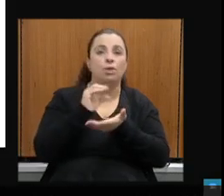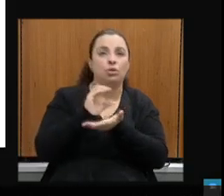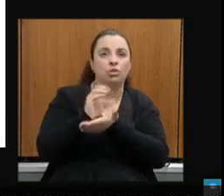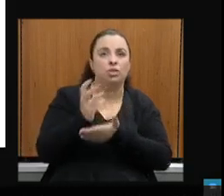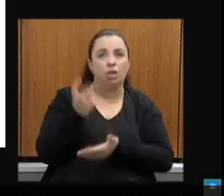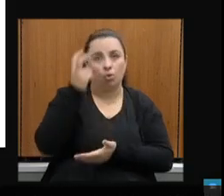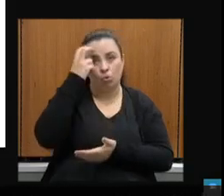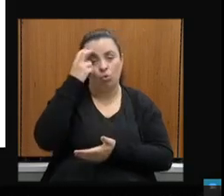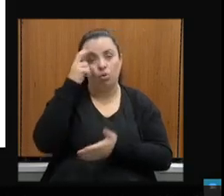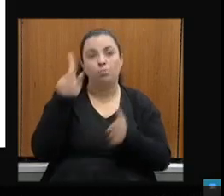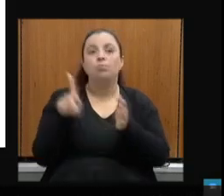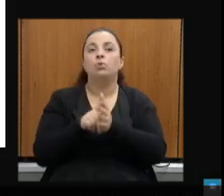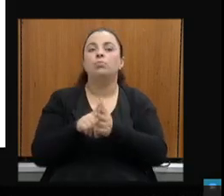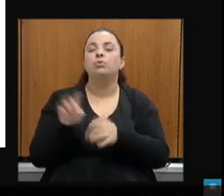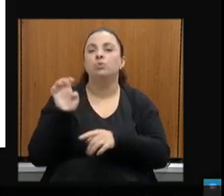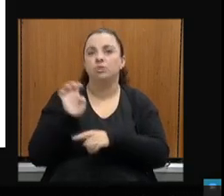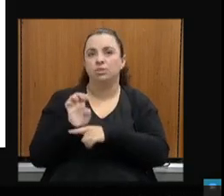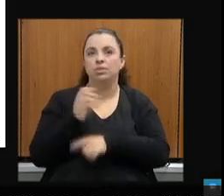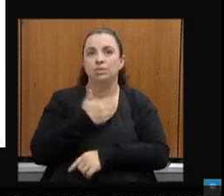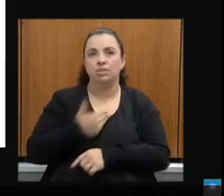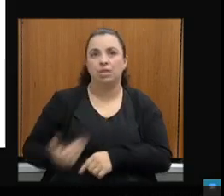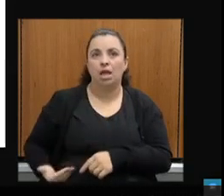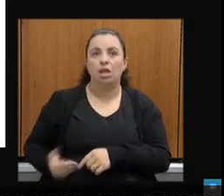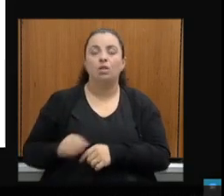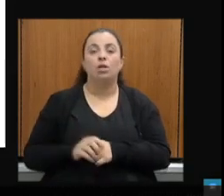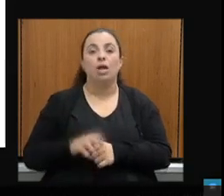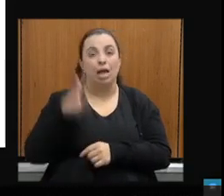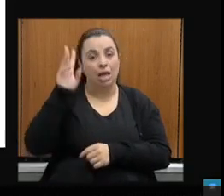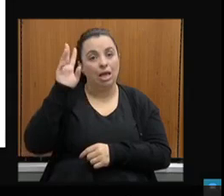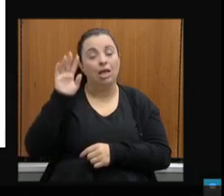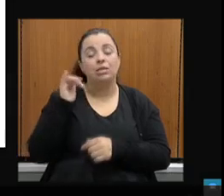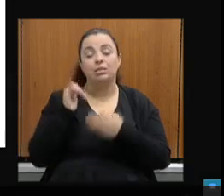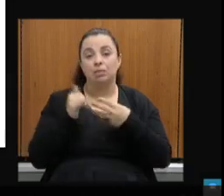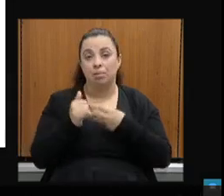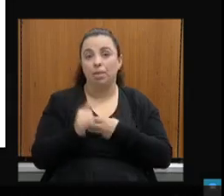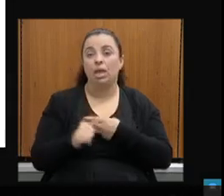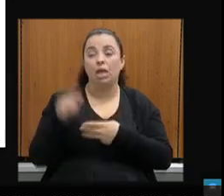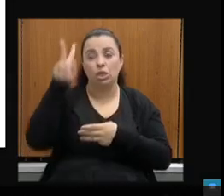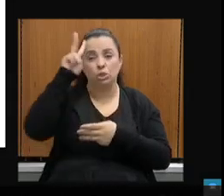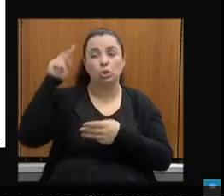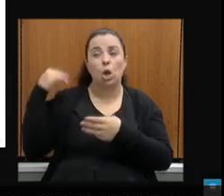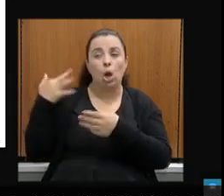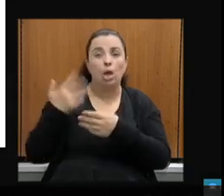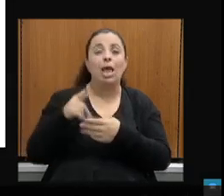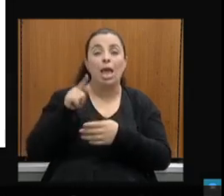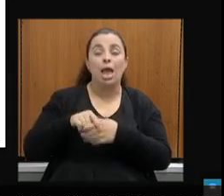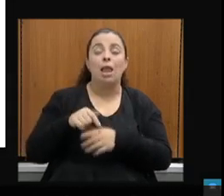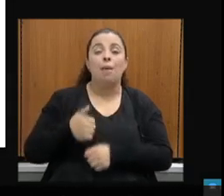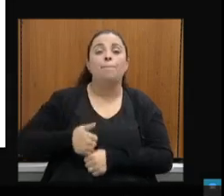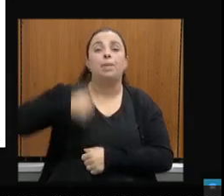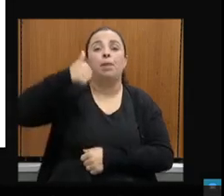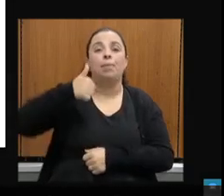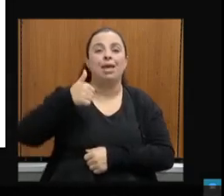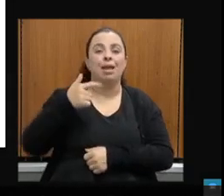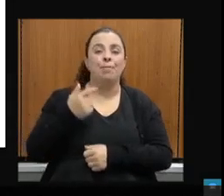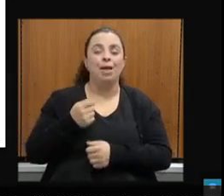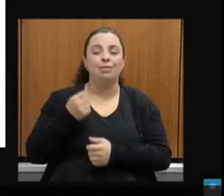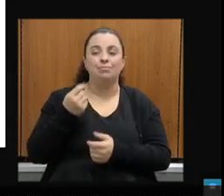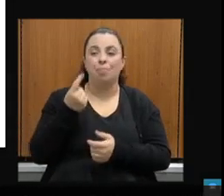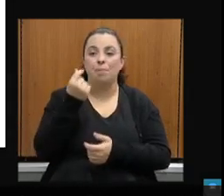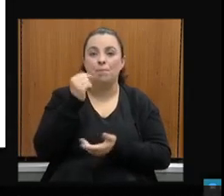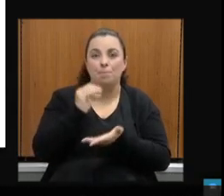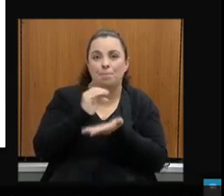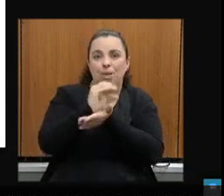né Cemig historicamente tem sido a maior patrocinadora é cultural do Estado né esse ano